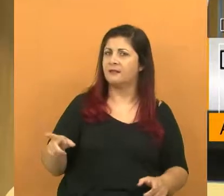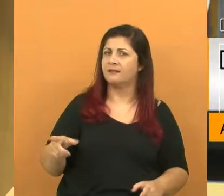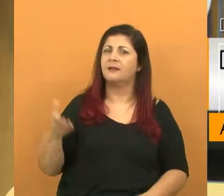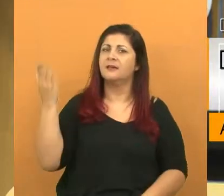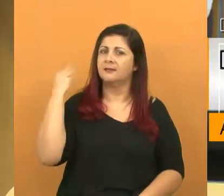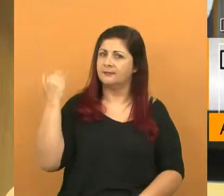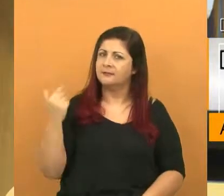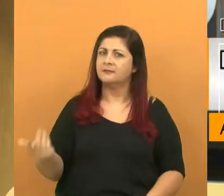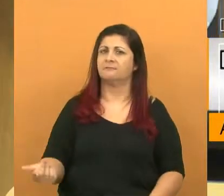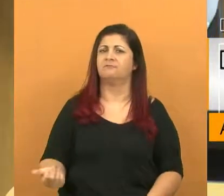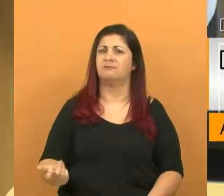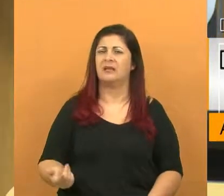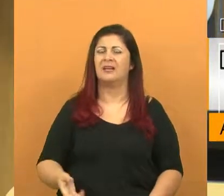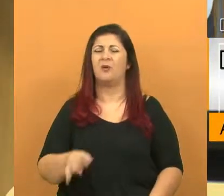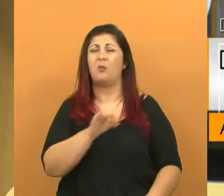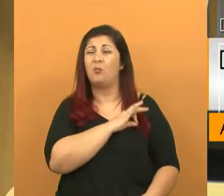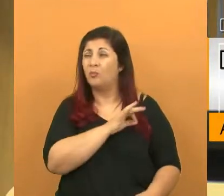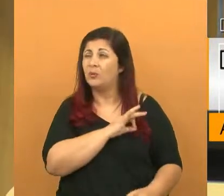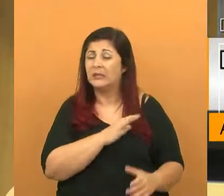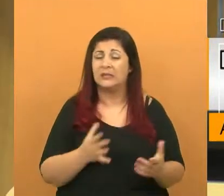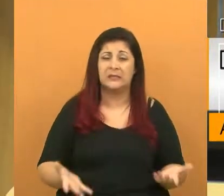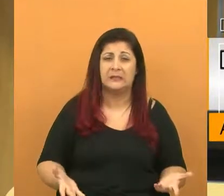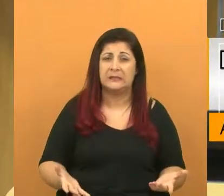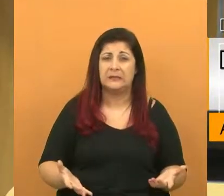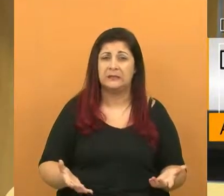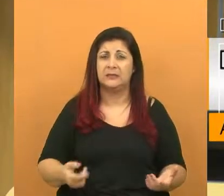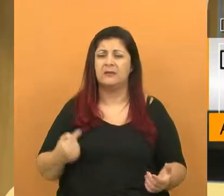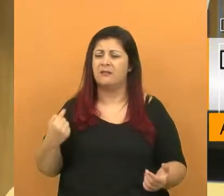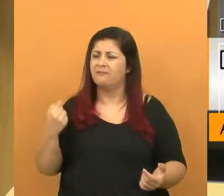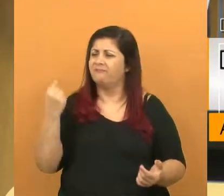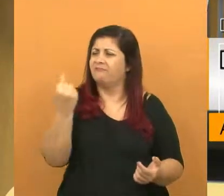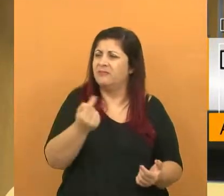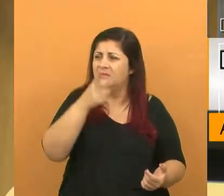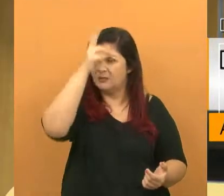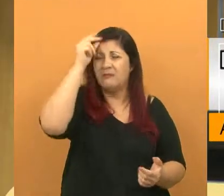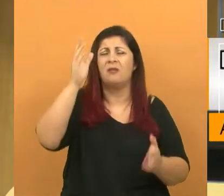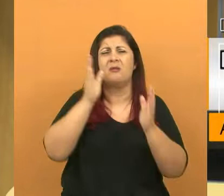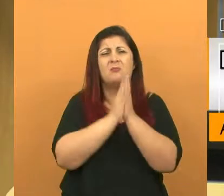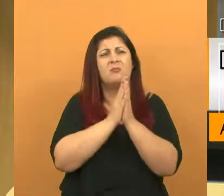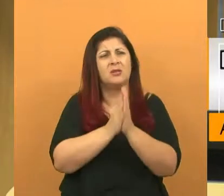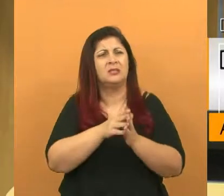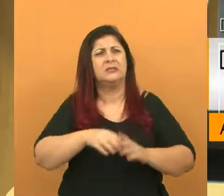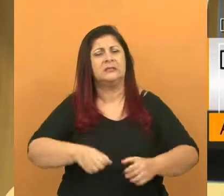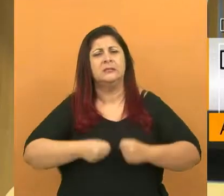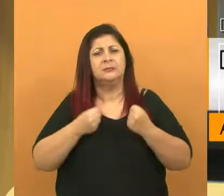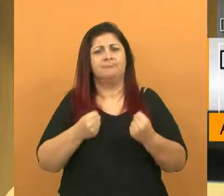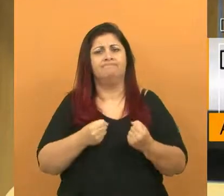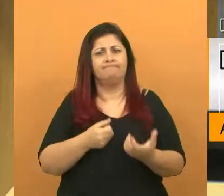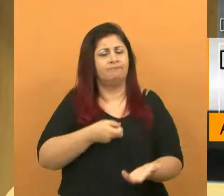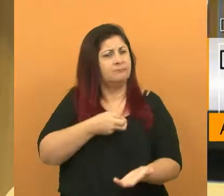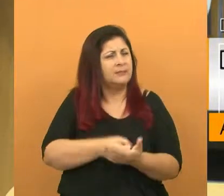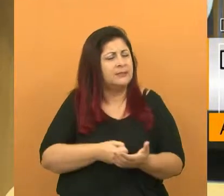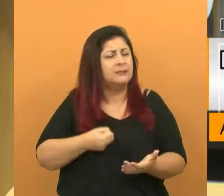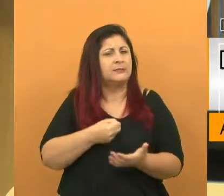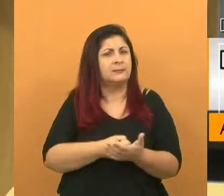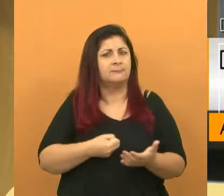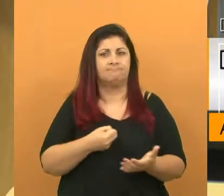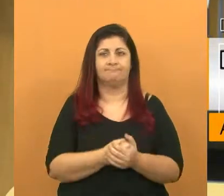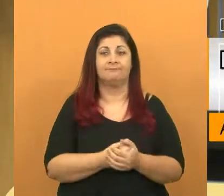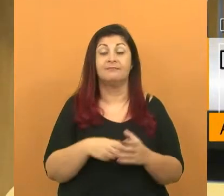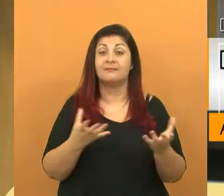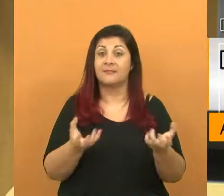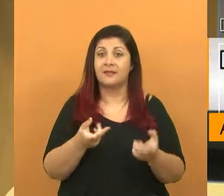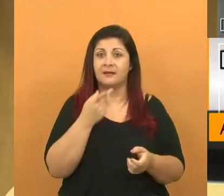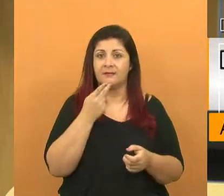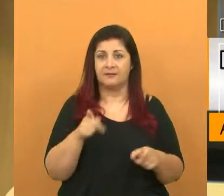época polícia enfrentar vi na porta da prefeitura para conseguir o que quer dizer mais outra coisa tem